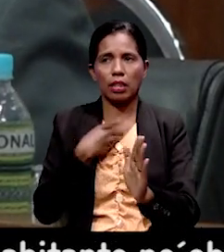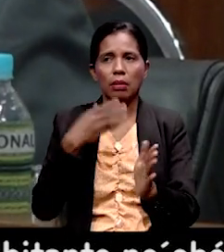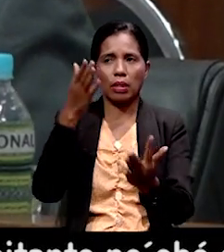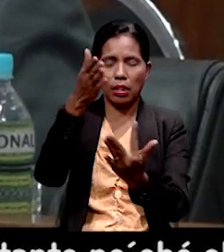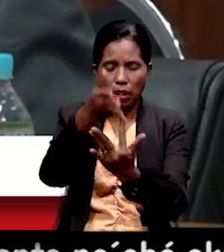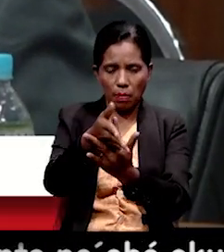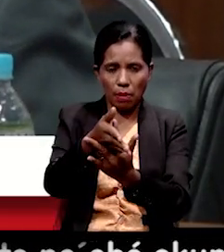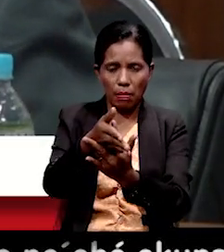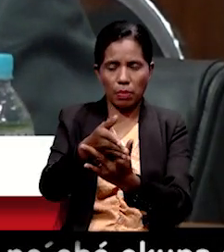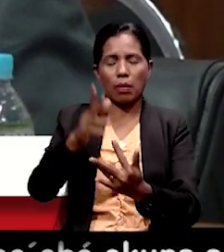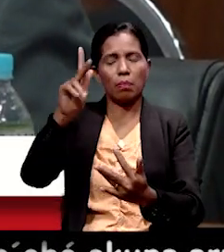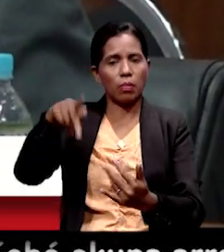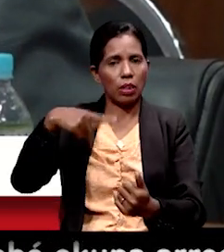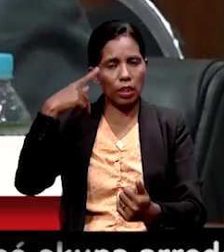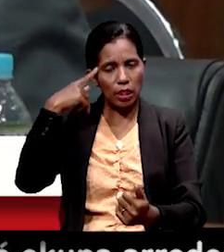politika,